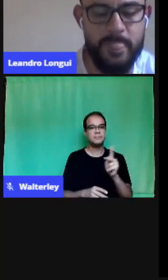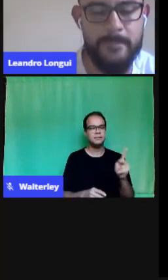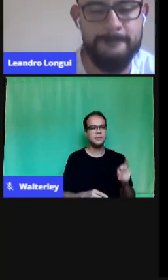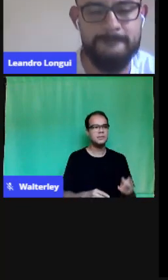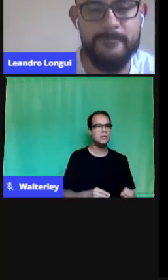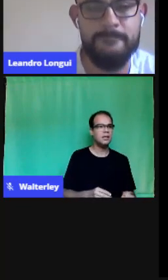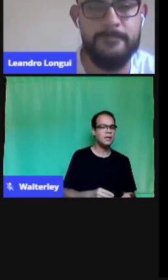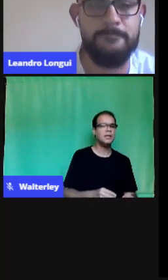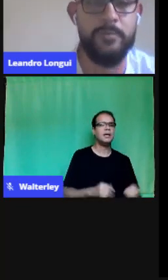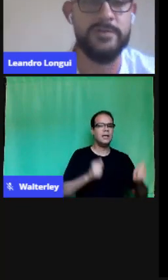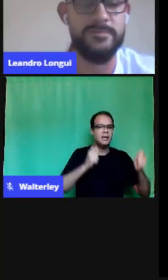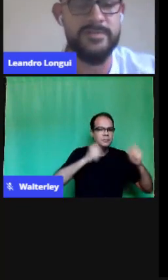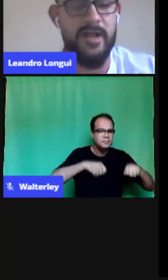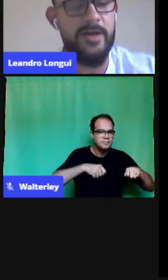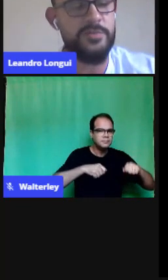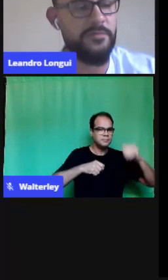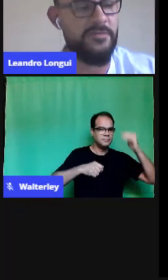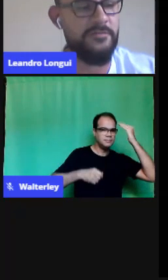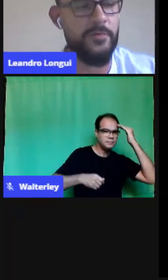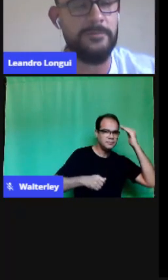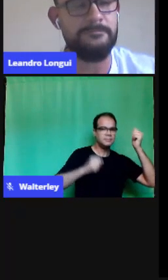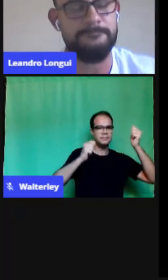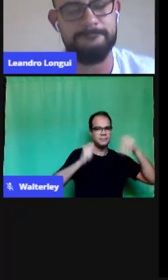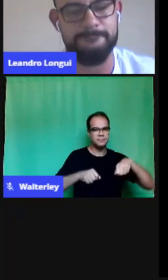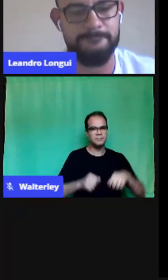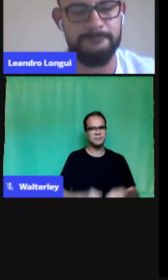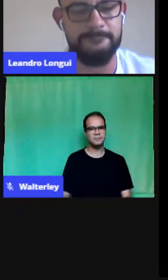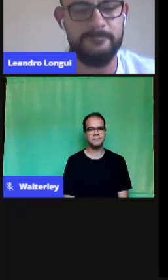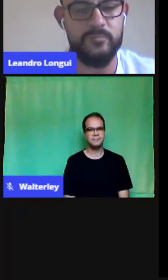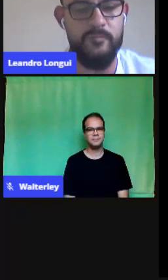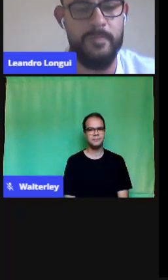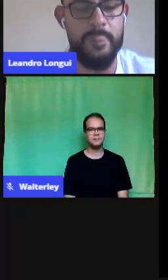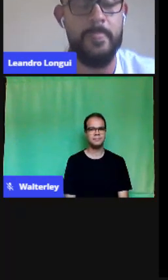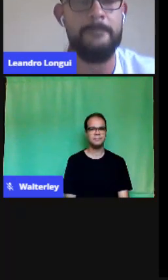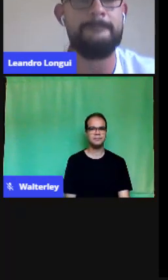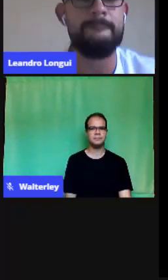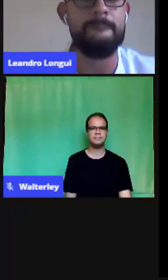trabalho. Próximo slide, por favor.